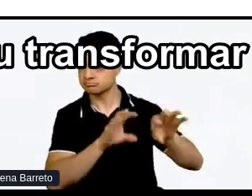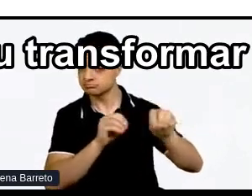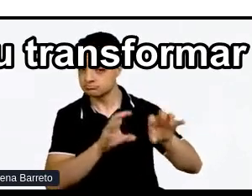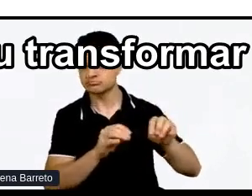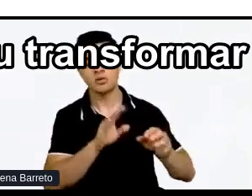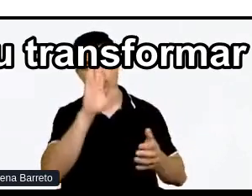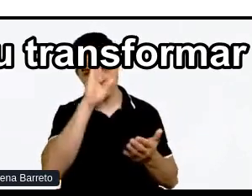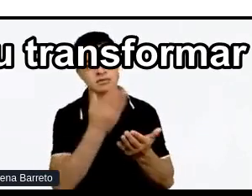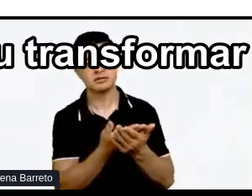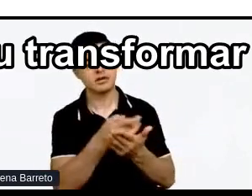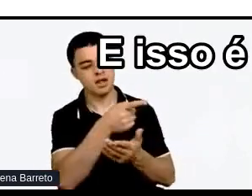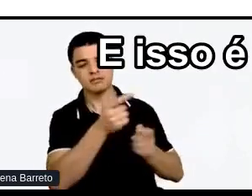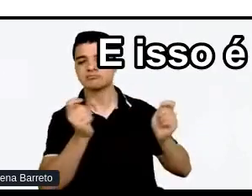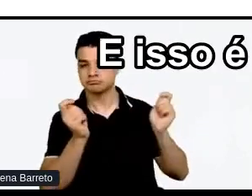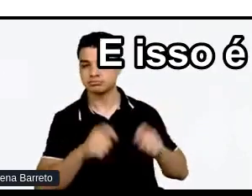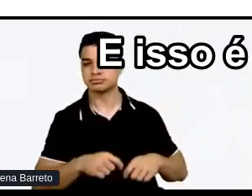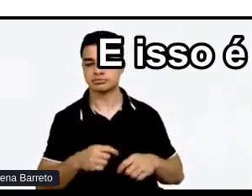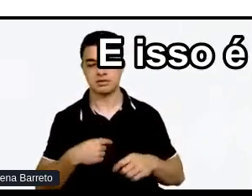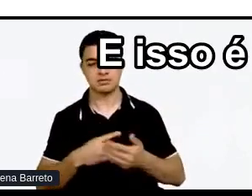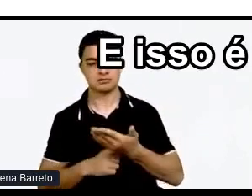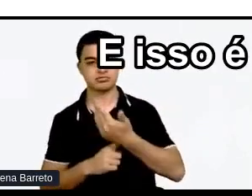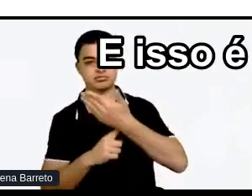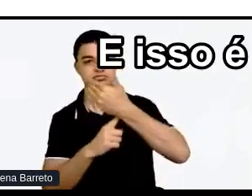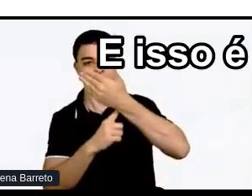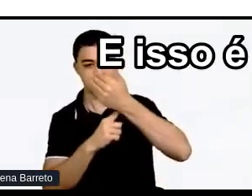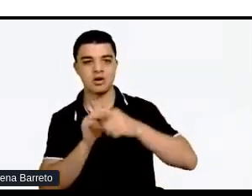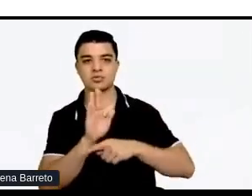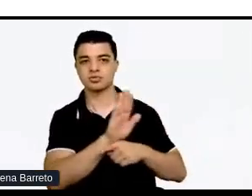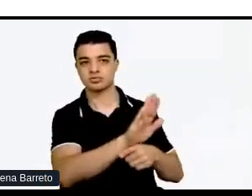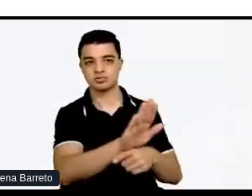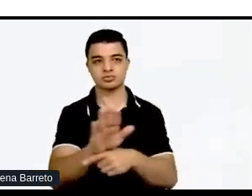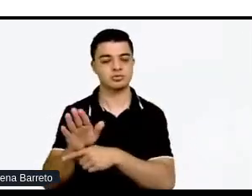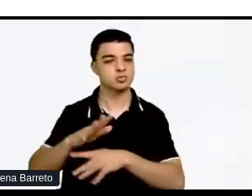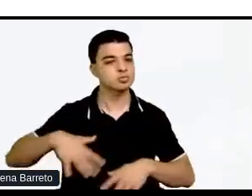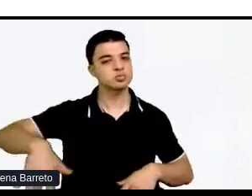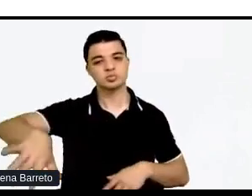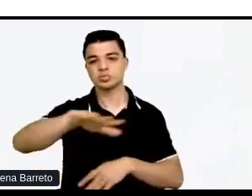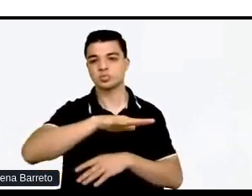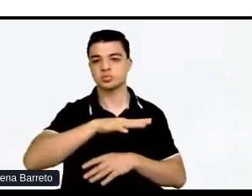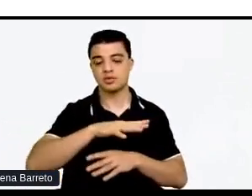vou transformar através da tecnologia. E isso é inclusão.